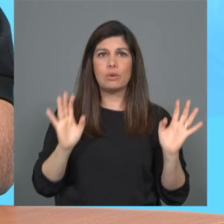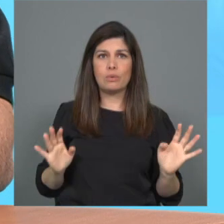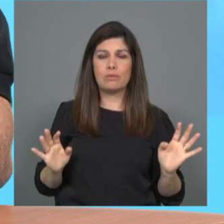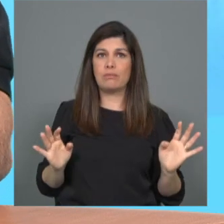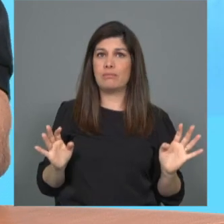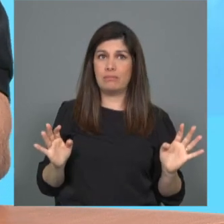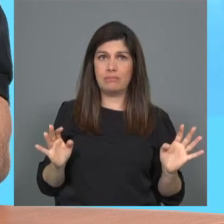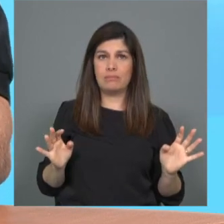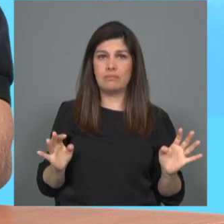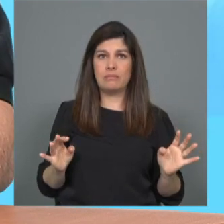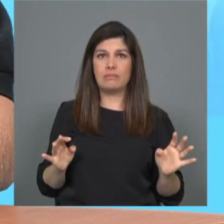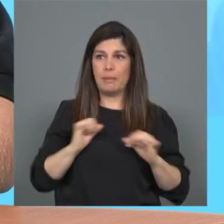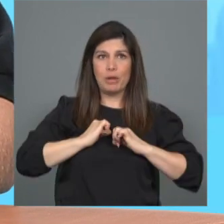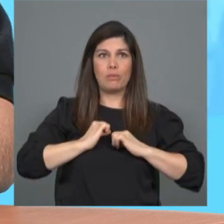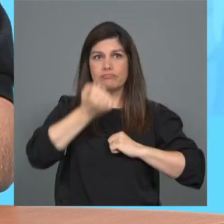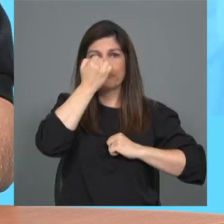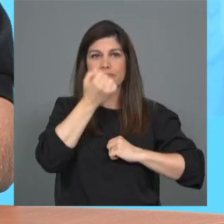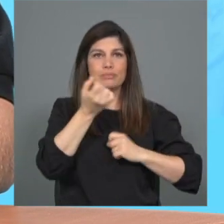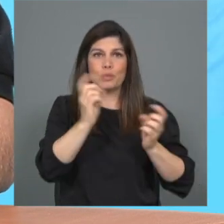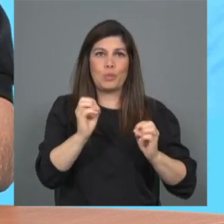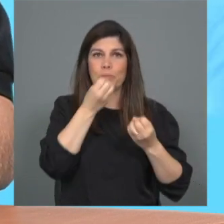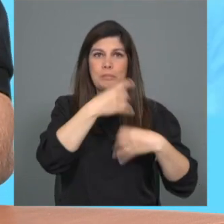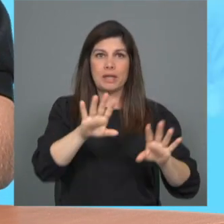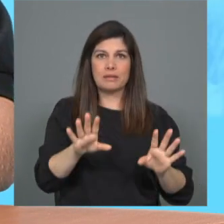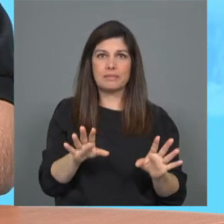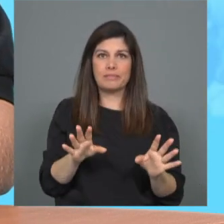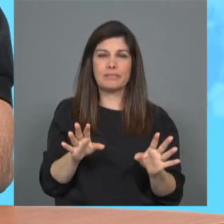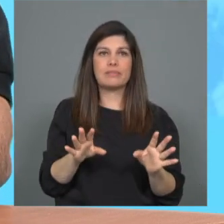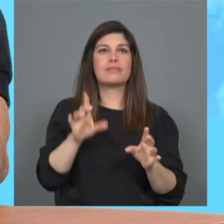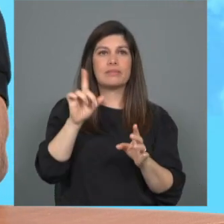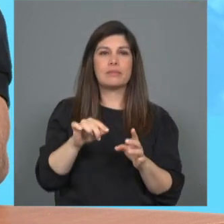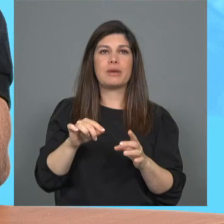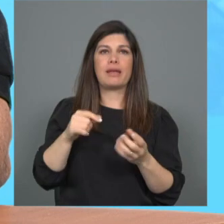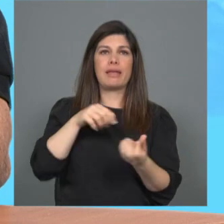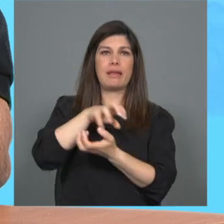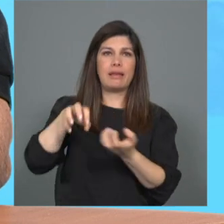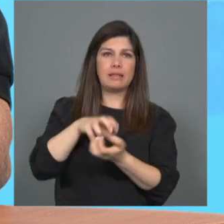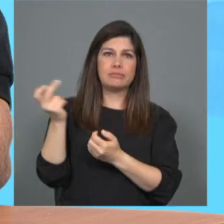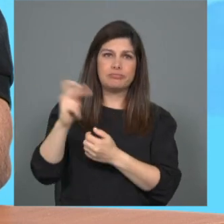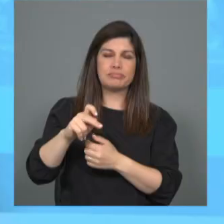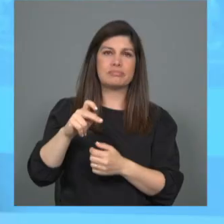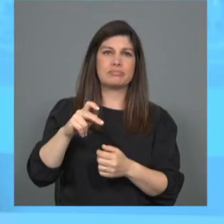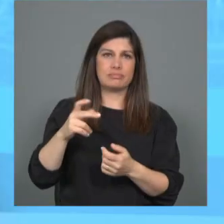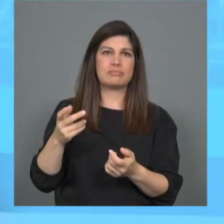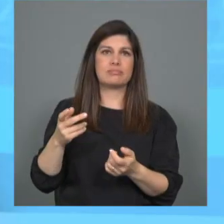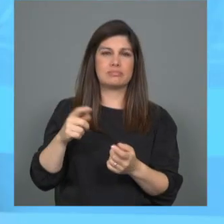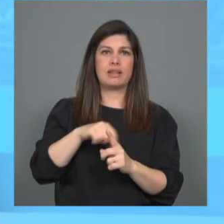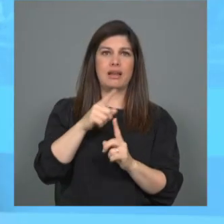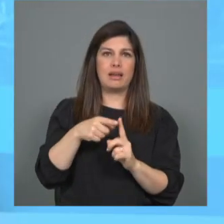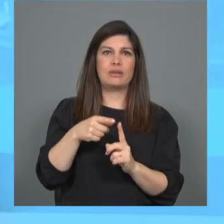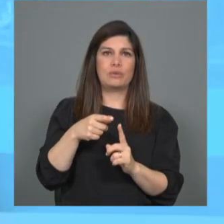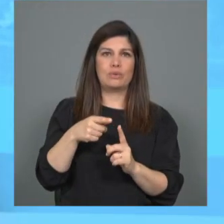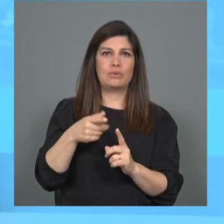Assim. Os bens materiais são pouco fiáveis. Concretizou-se até nessas